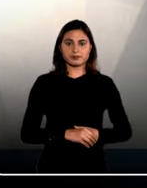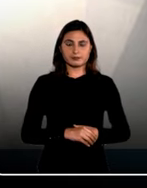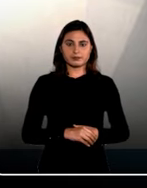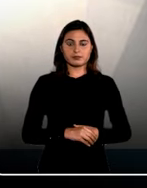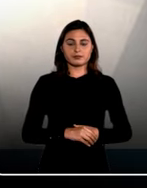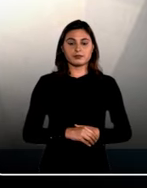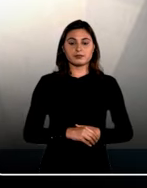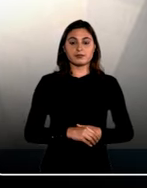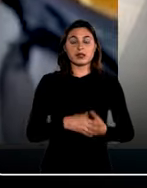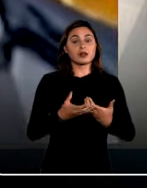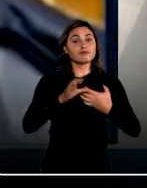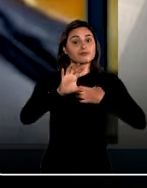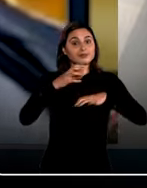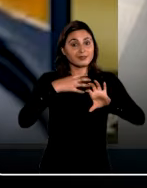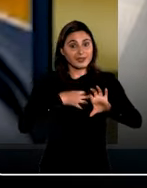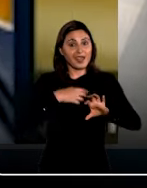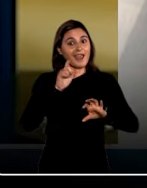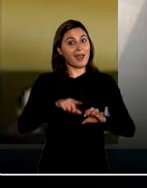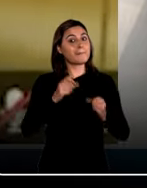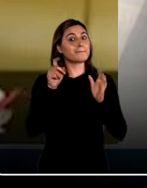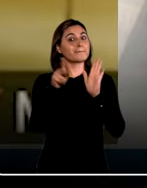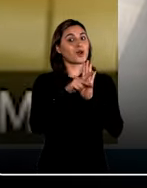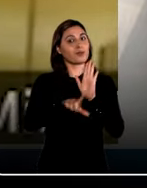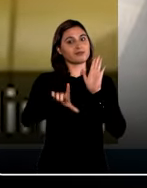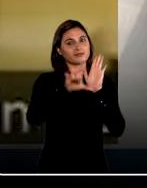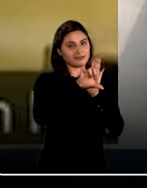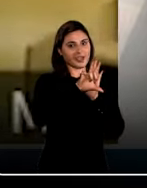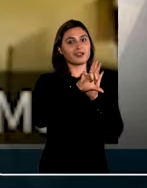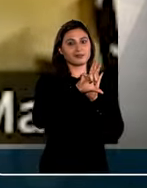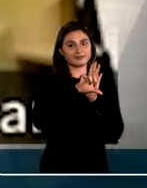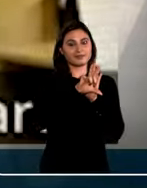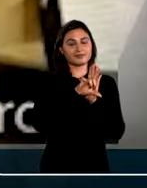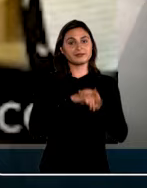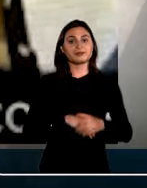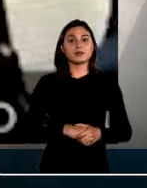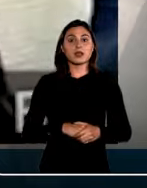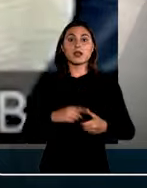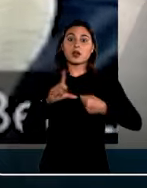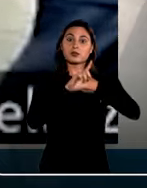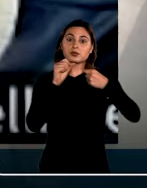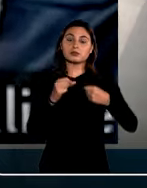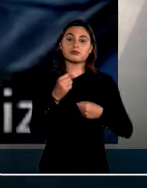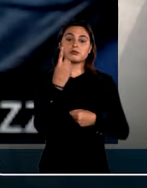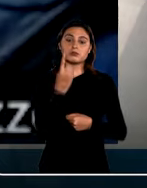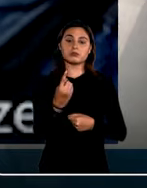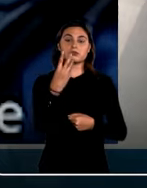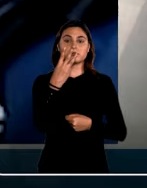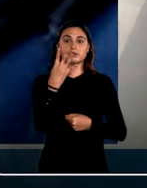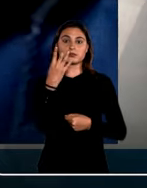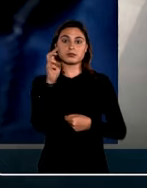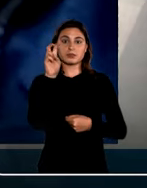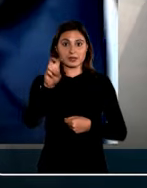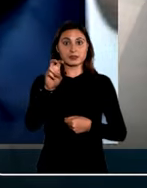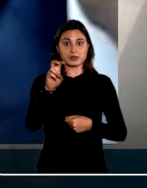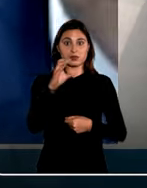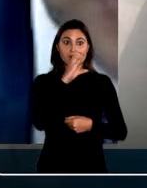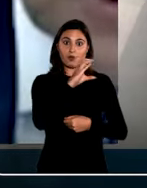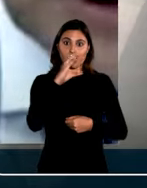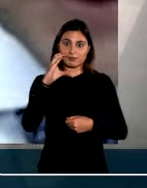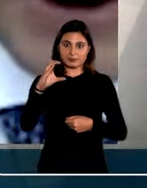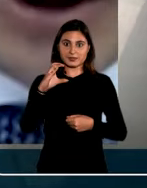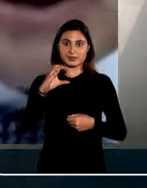solidariedade nesse caso resulta da própria lei na medida em que o artigo 1345 do Código